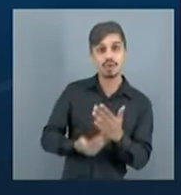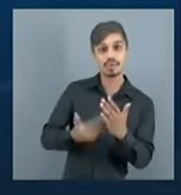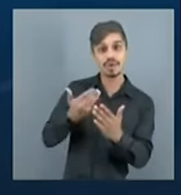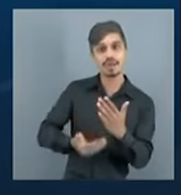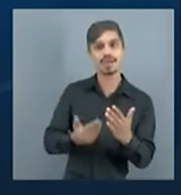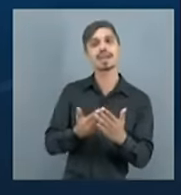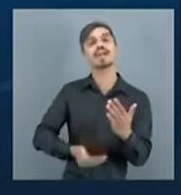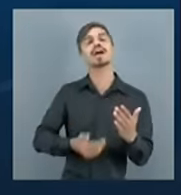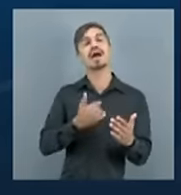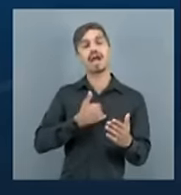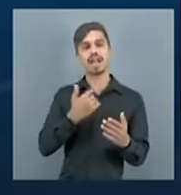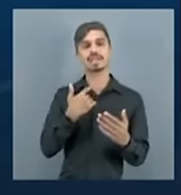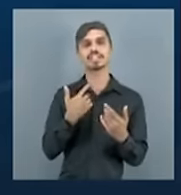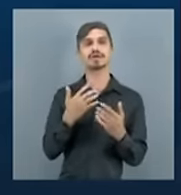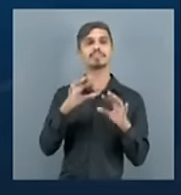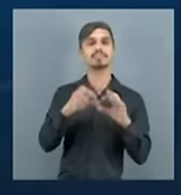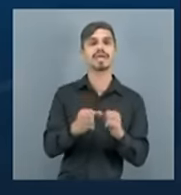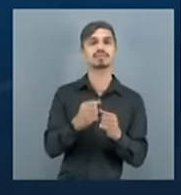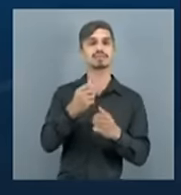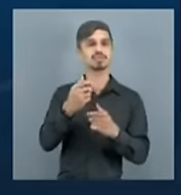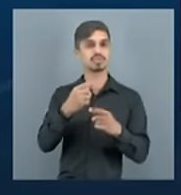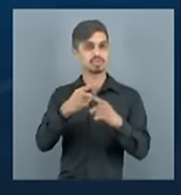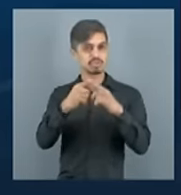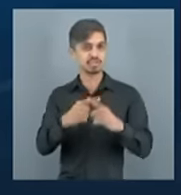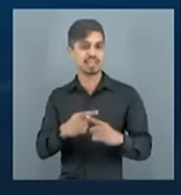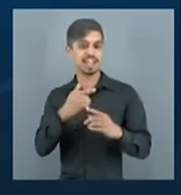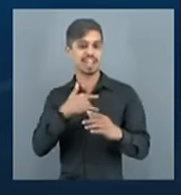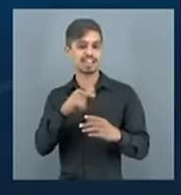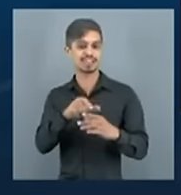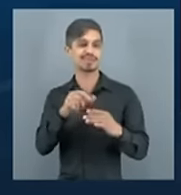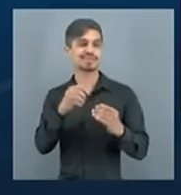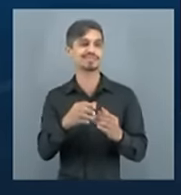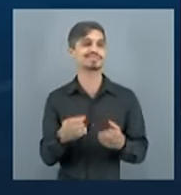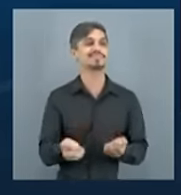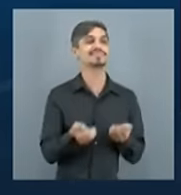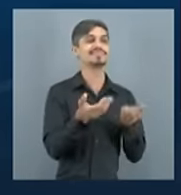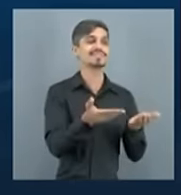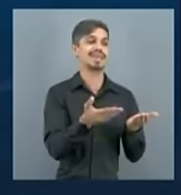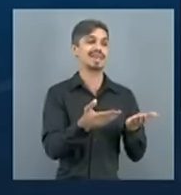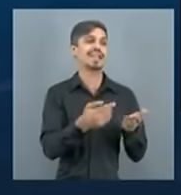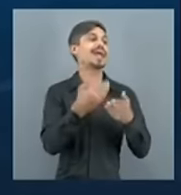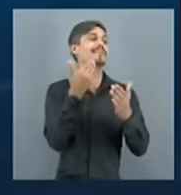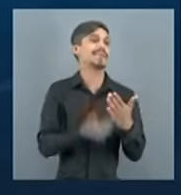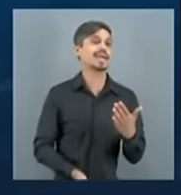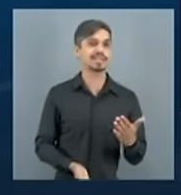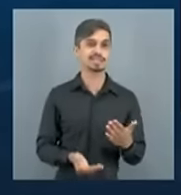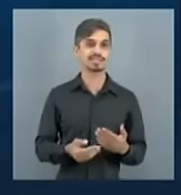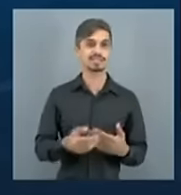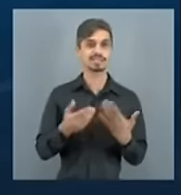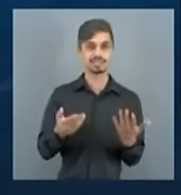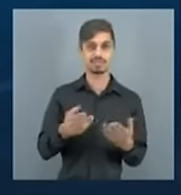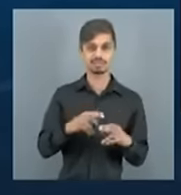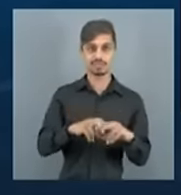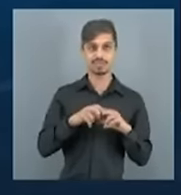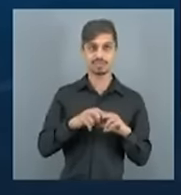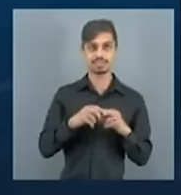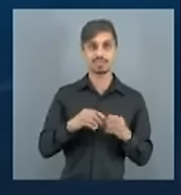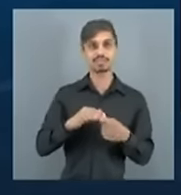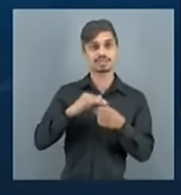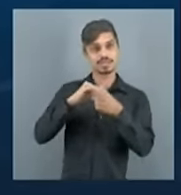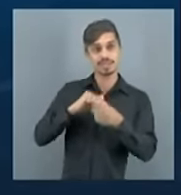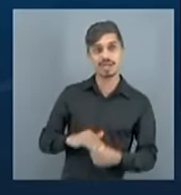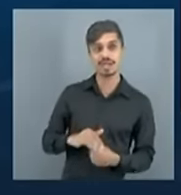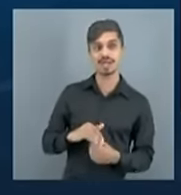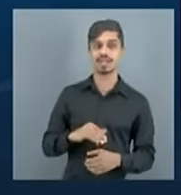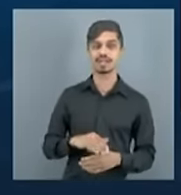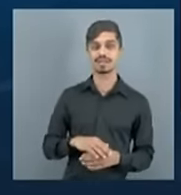jogo, entregando o jogo. É lógica isso. Por isso que eles me chamam de rei do rebaixamento. Que